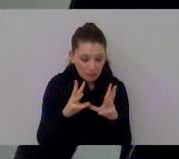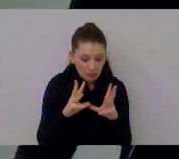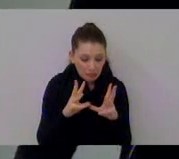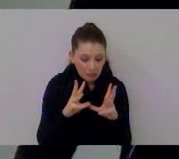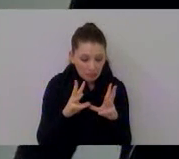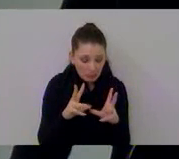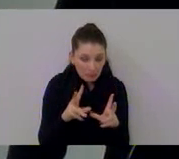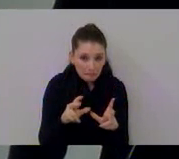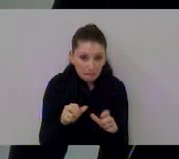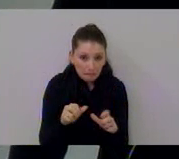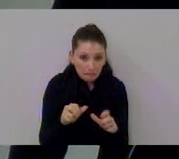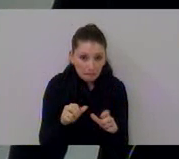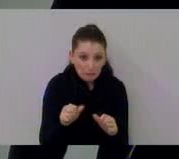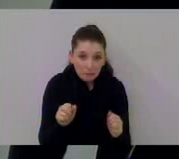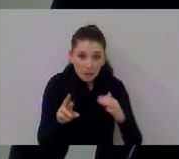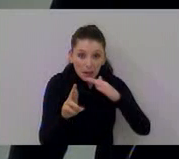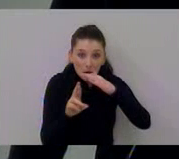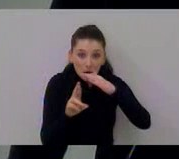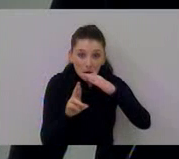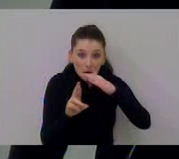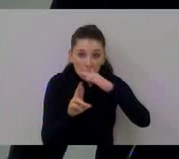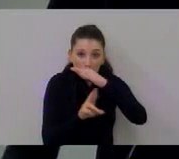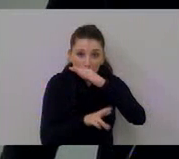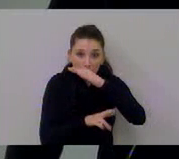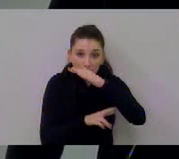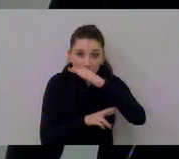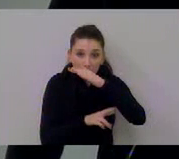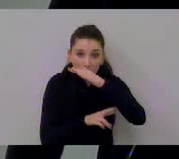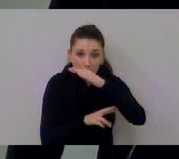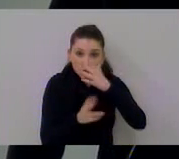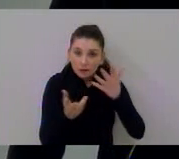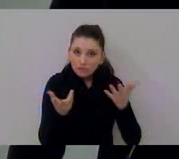do mato da subida do Caravaggio.